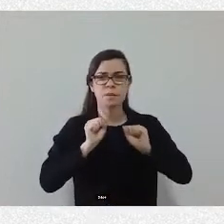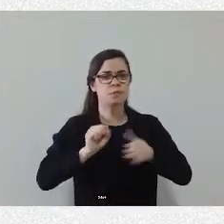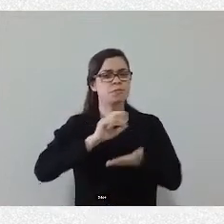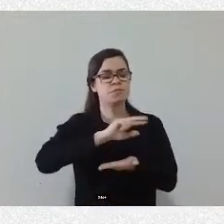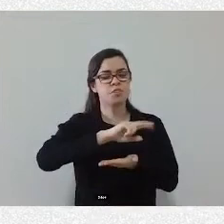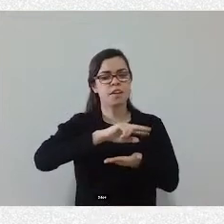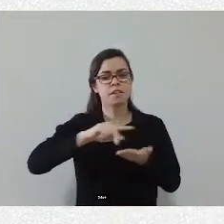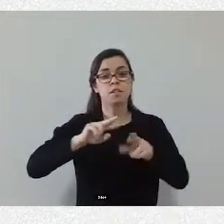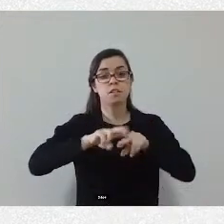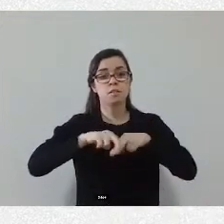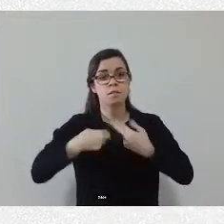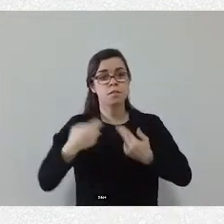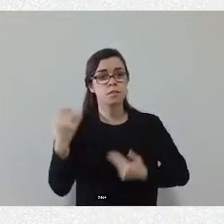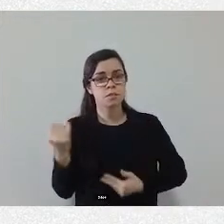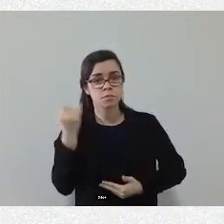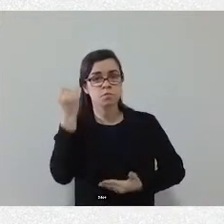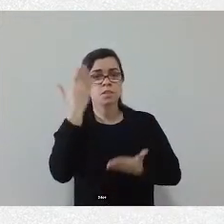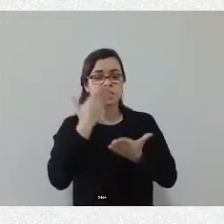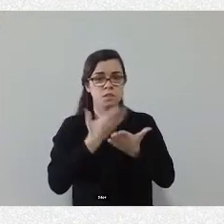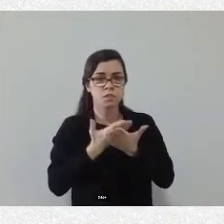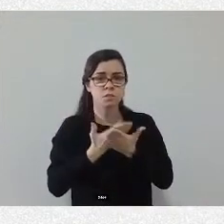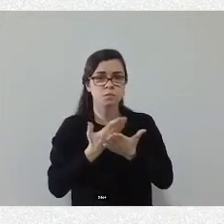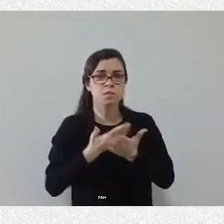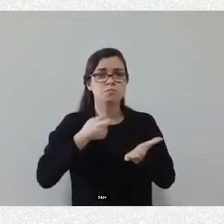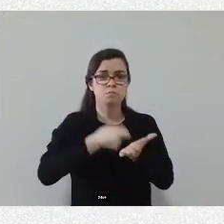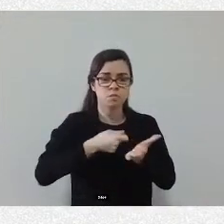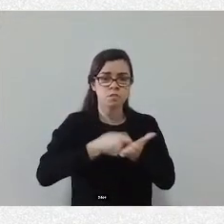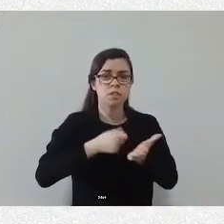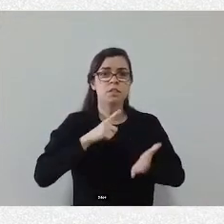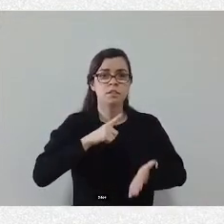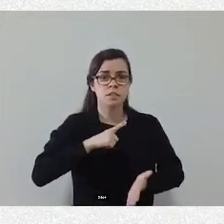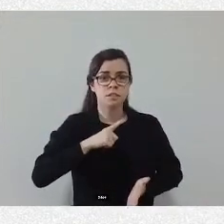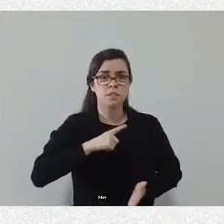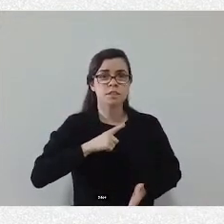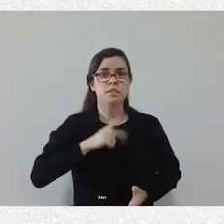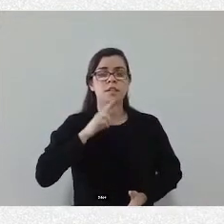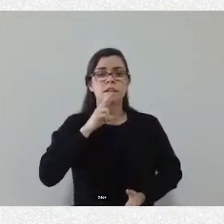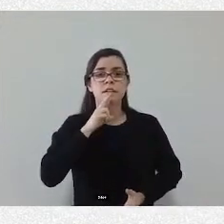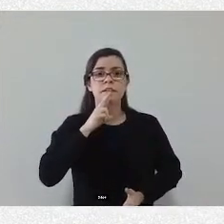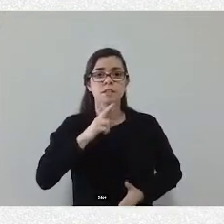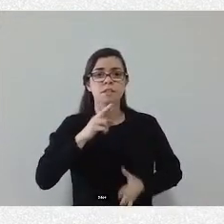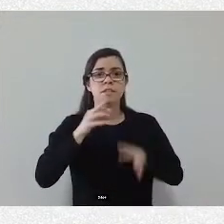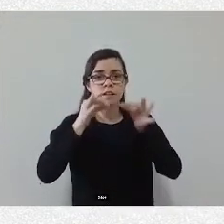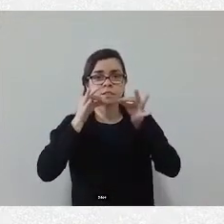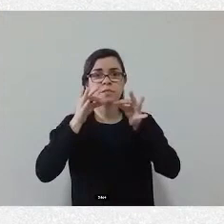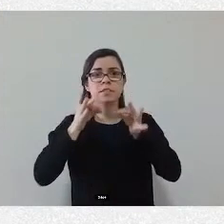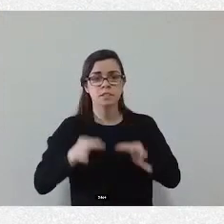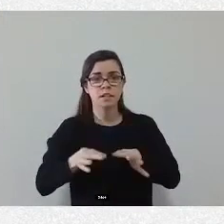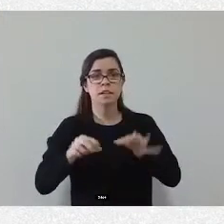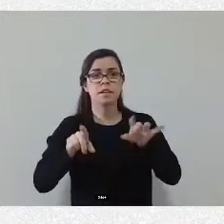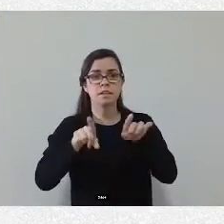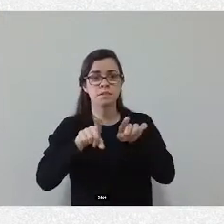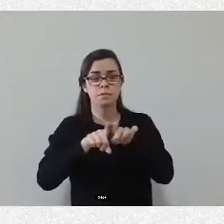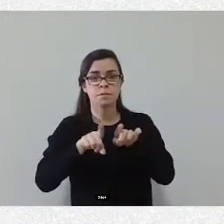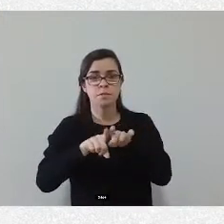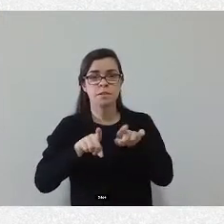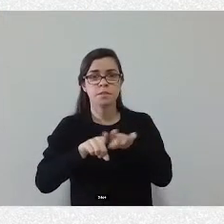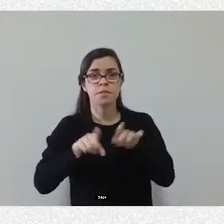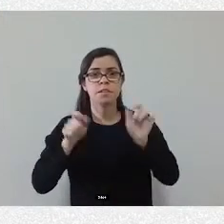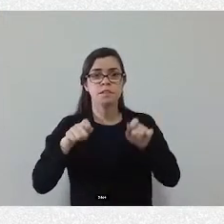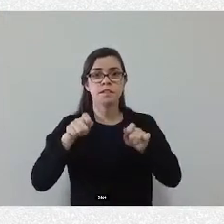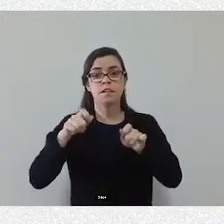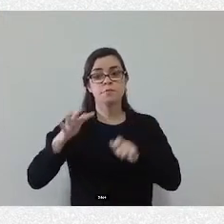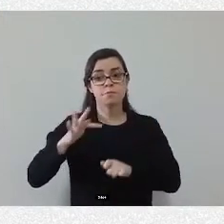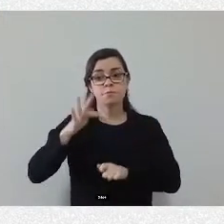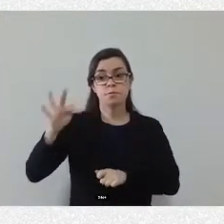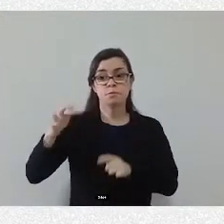estudo metodologicamente rigoroso para ter esses resultados, né, de uma maneira precisa, para que eles possam embasar a melhor tomada de